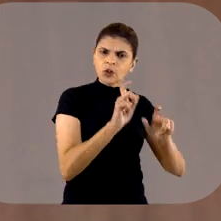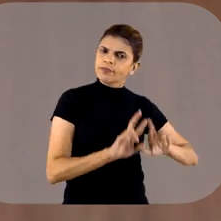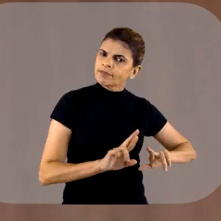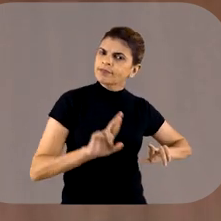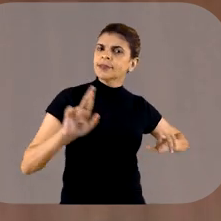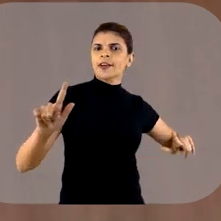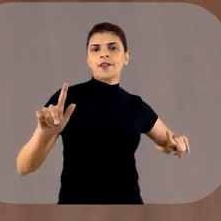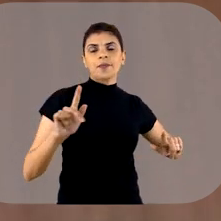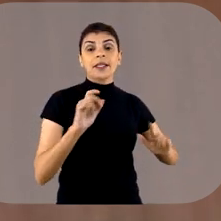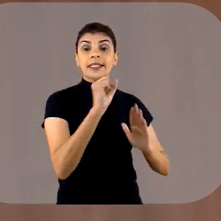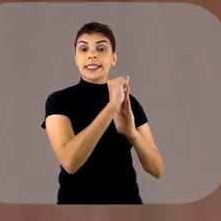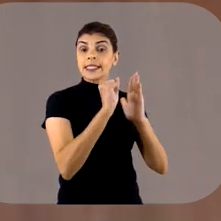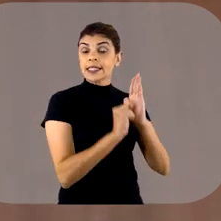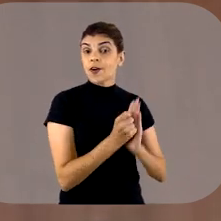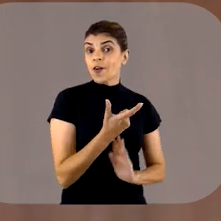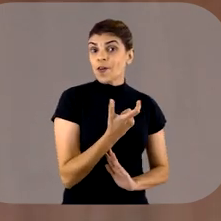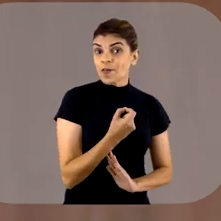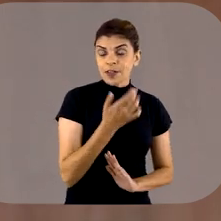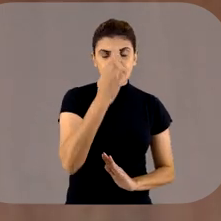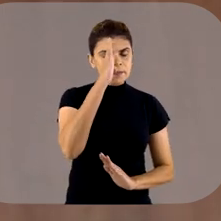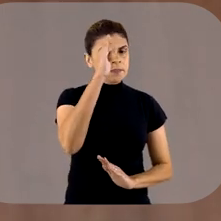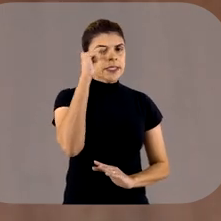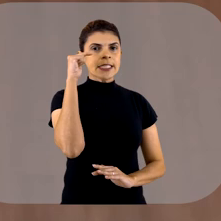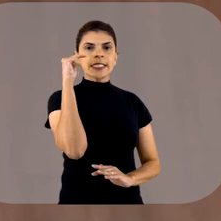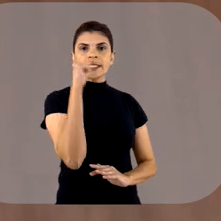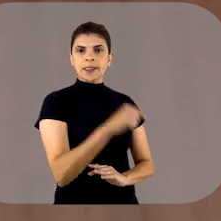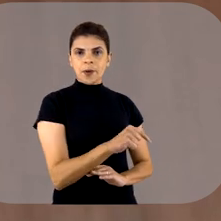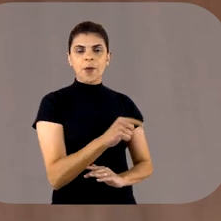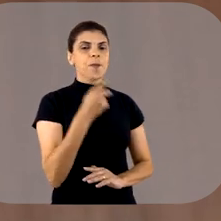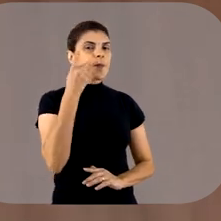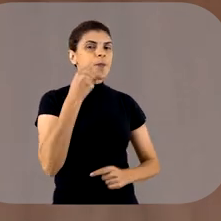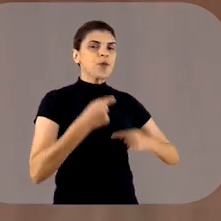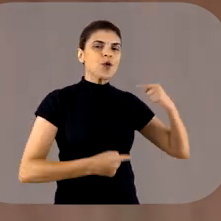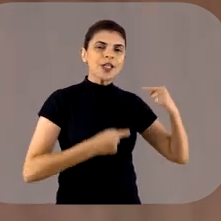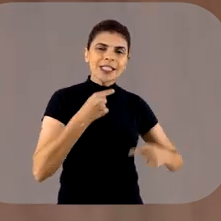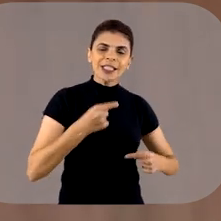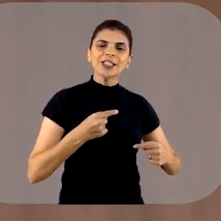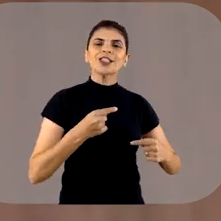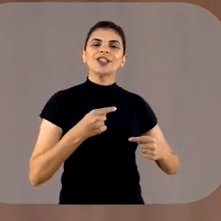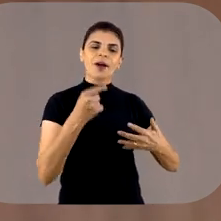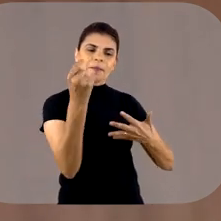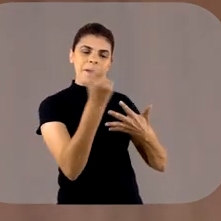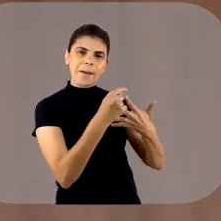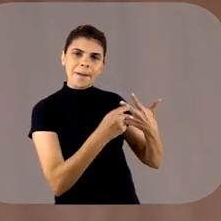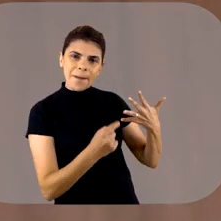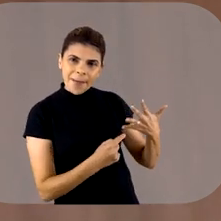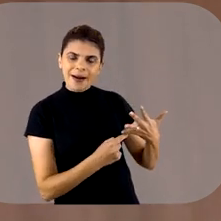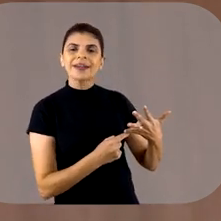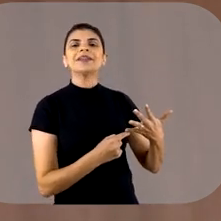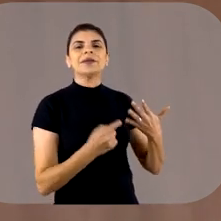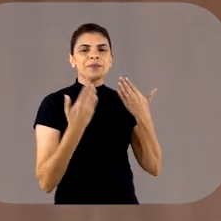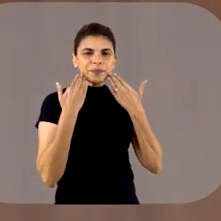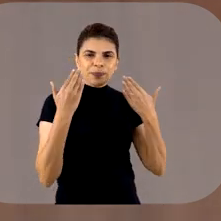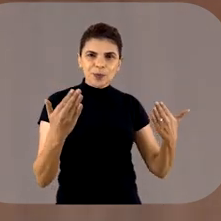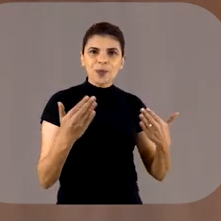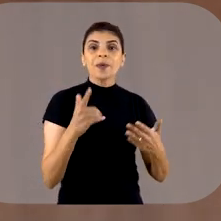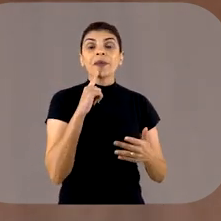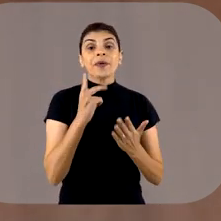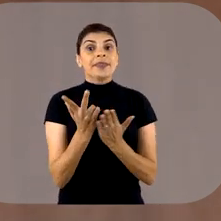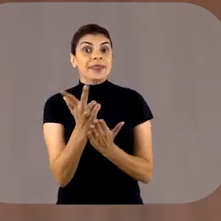né no século XX por exemplo um ator fundamental é o estado as políticas públicas né é o desenho